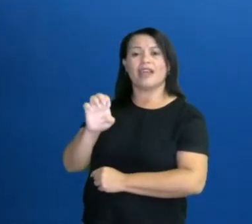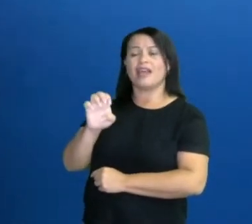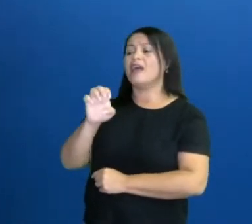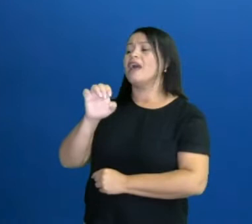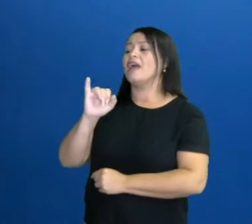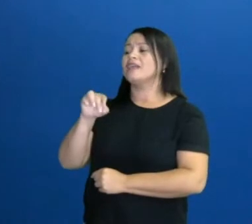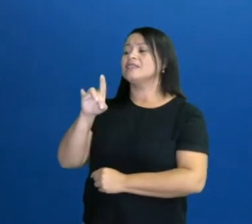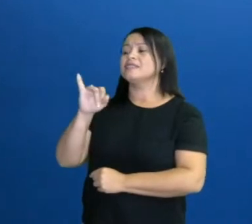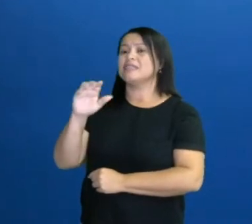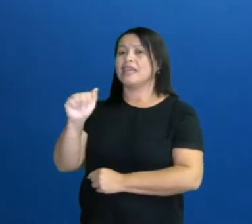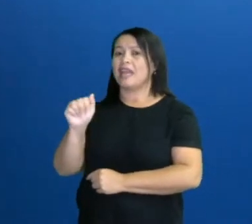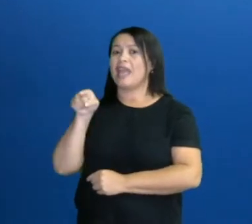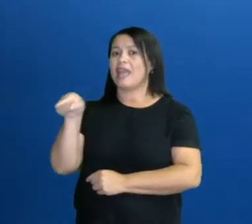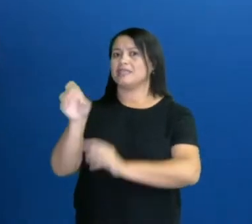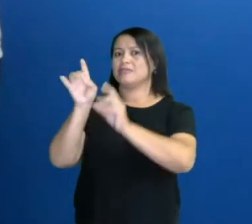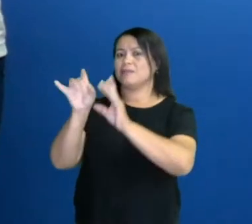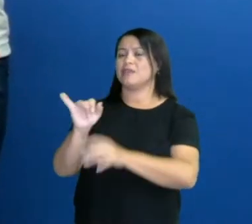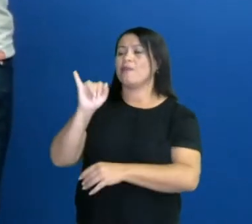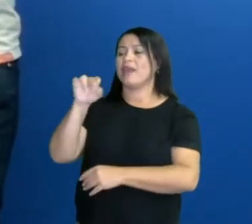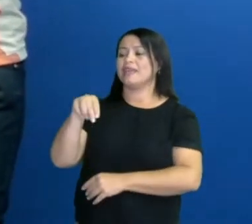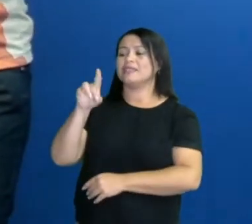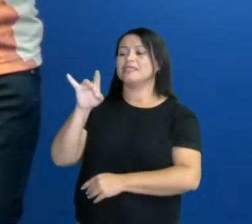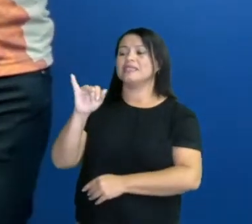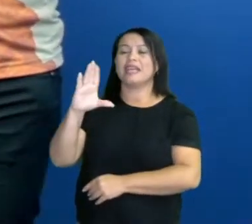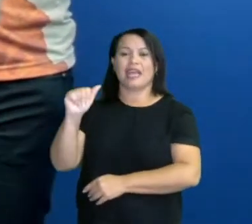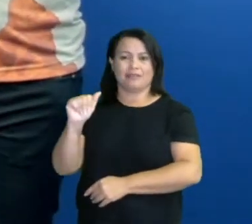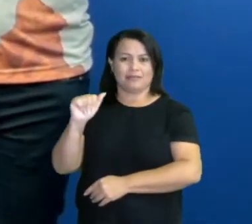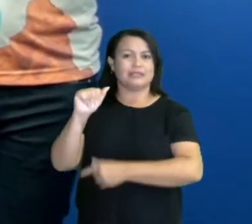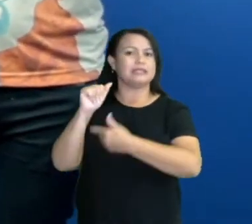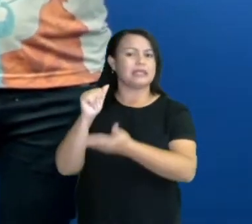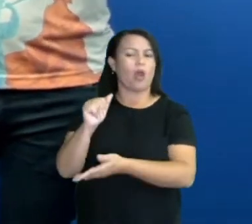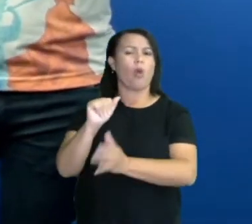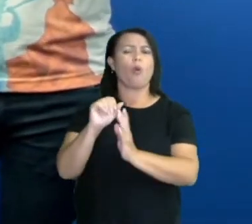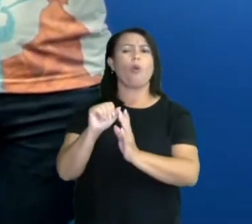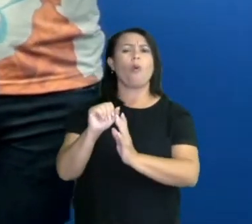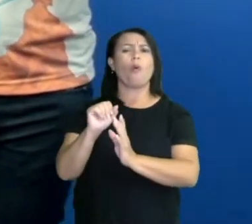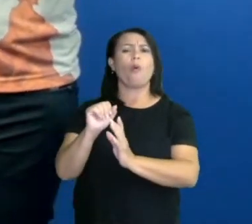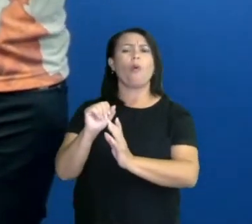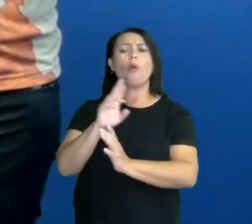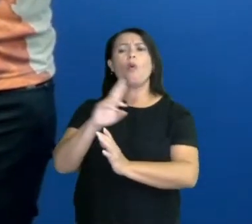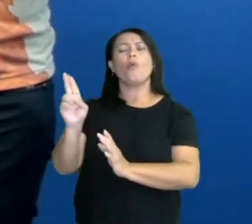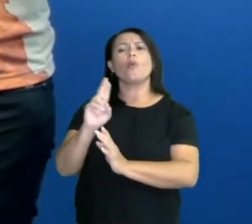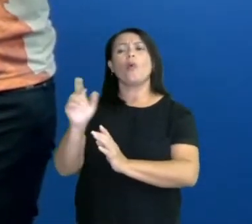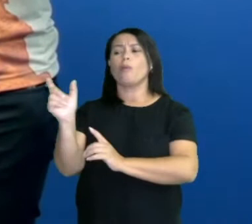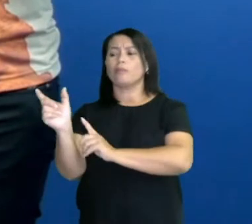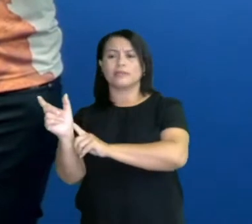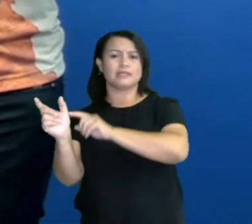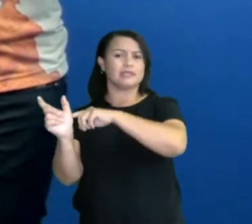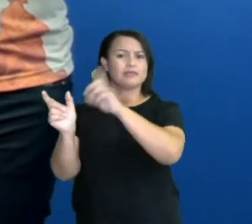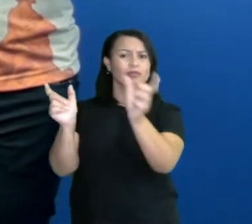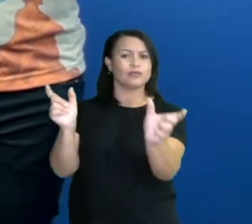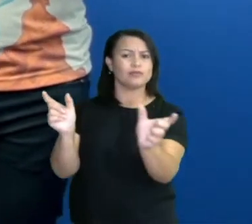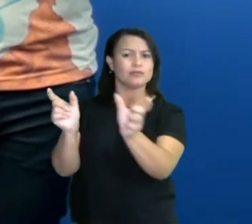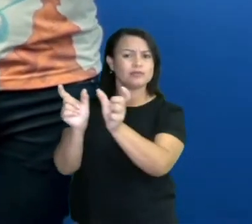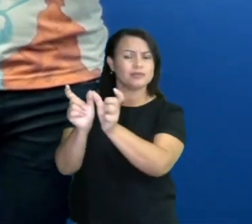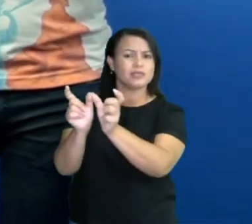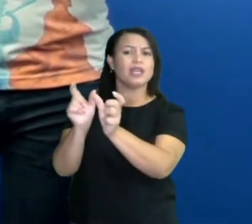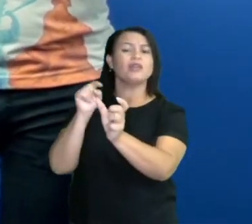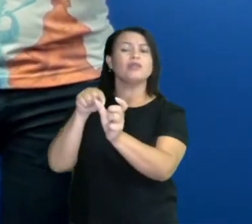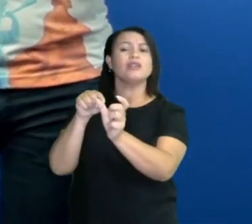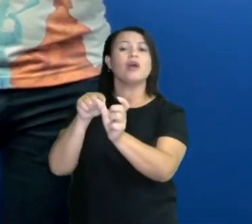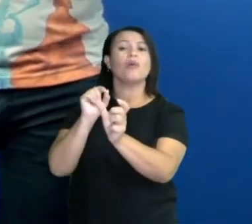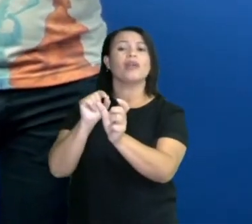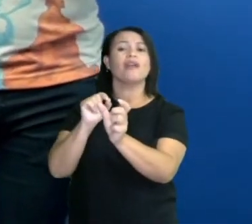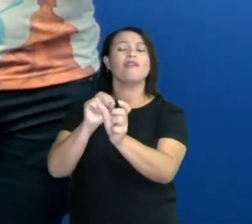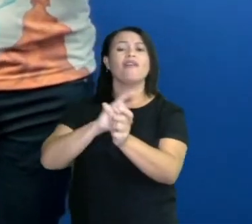a indica. Então, a espécie, o nome científico vem com o gênero e com a espécie. E a espécie